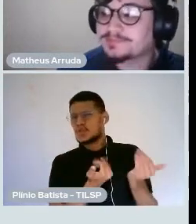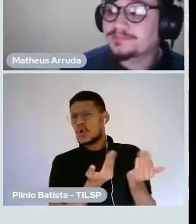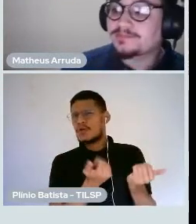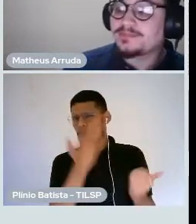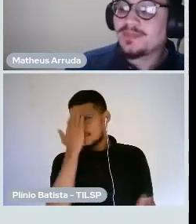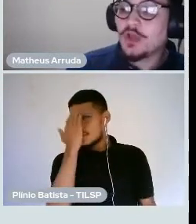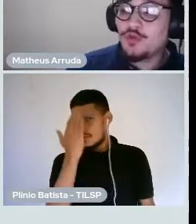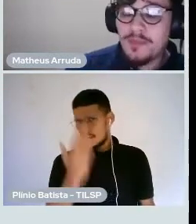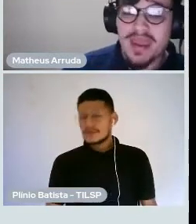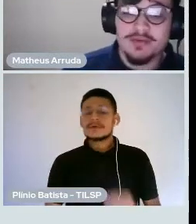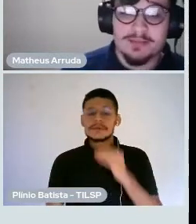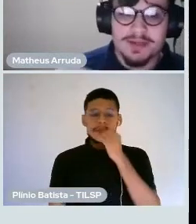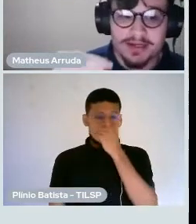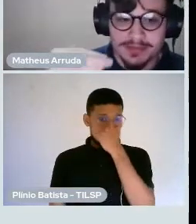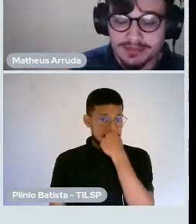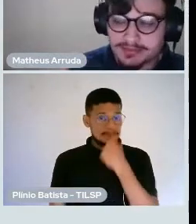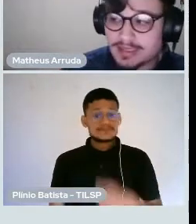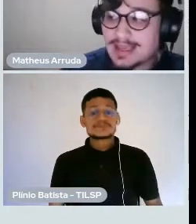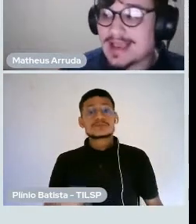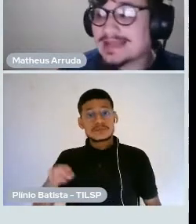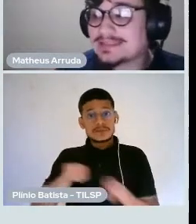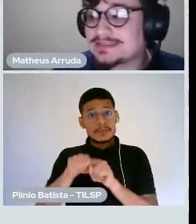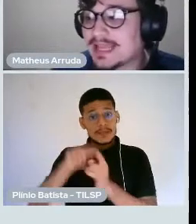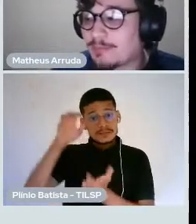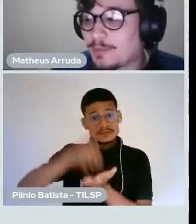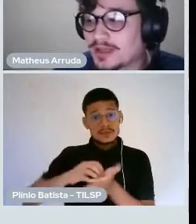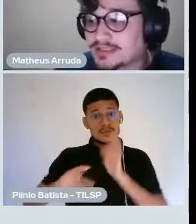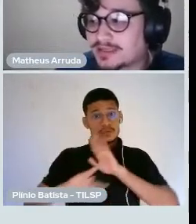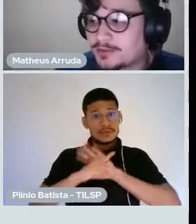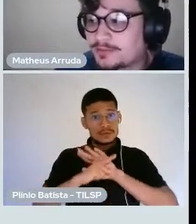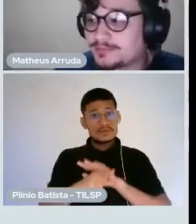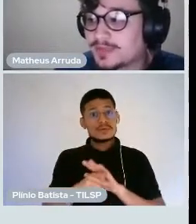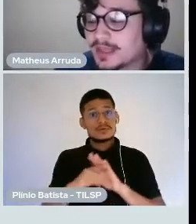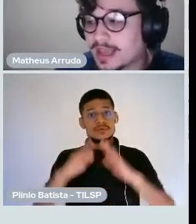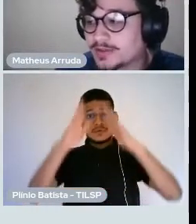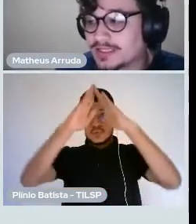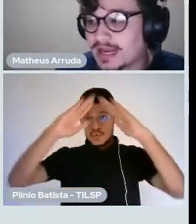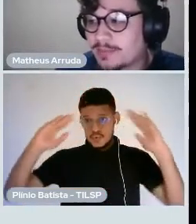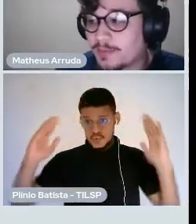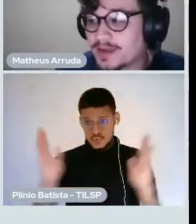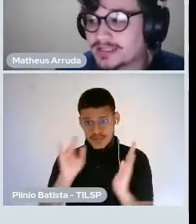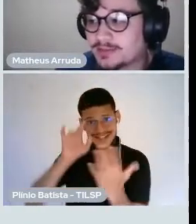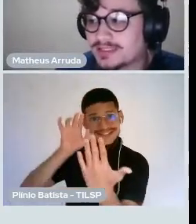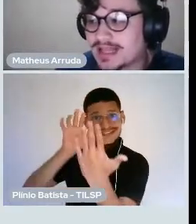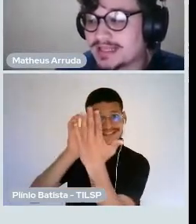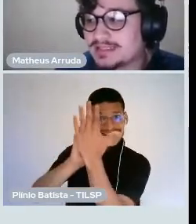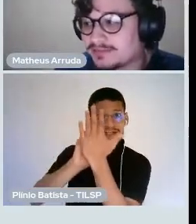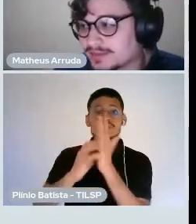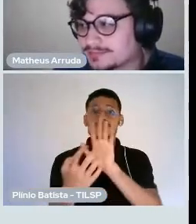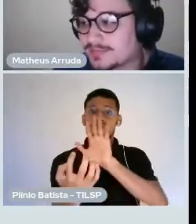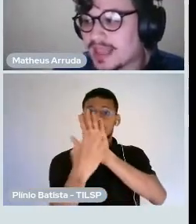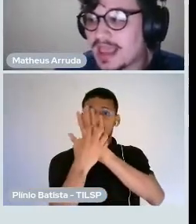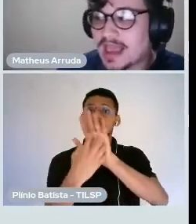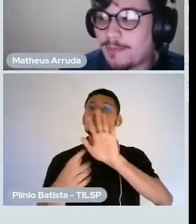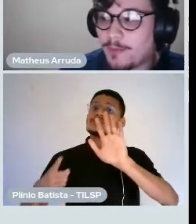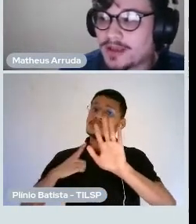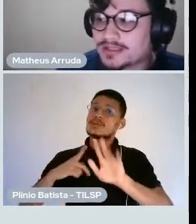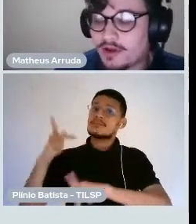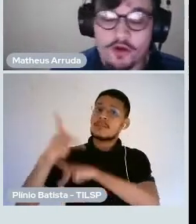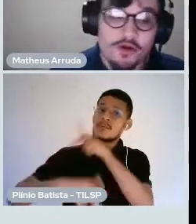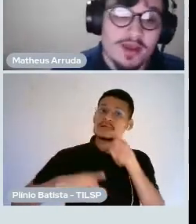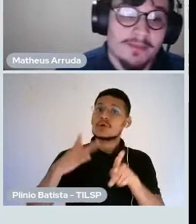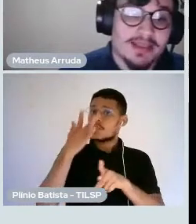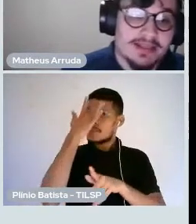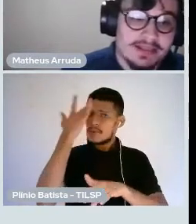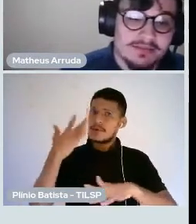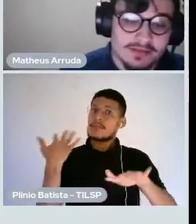jovem. No meio da pirâmide, a gente tem a população que é considerada a população de idade ativa, que é a